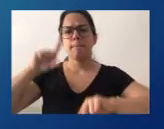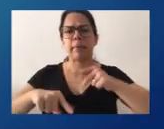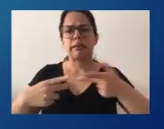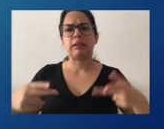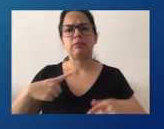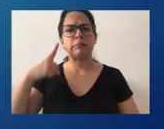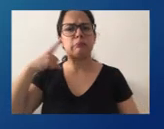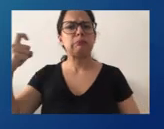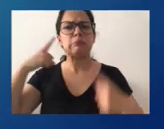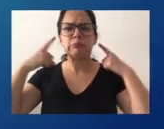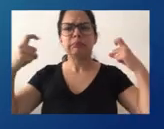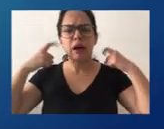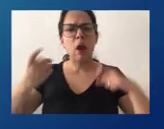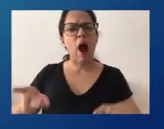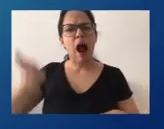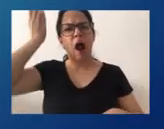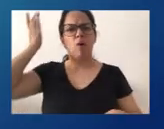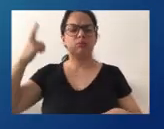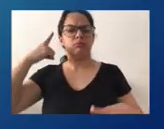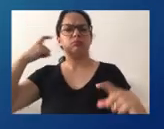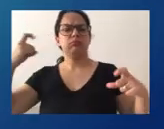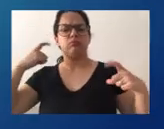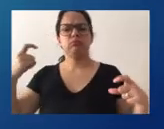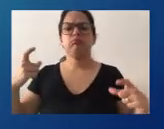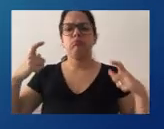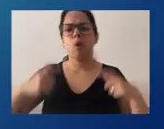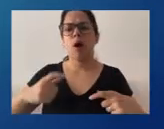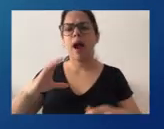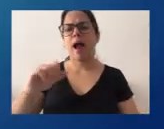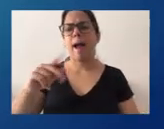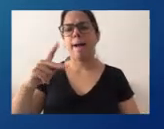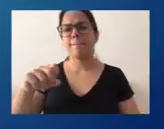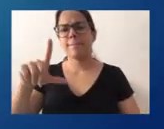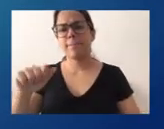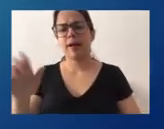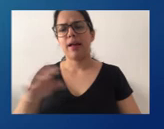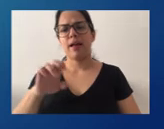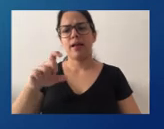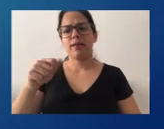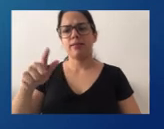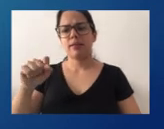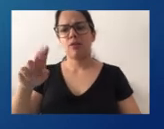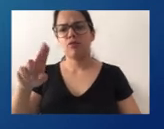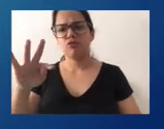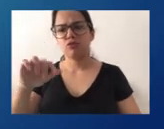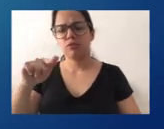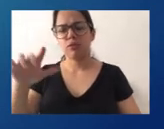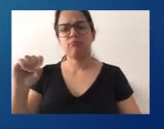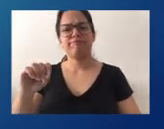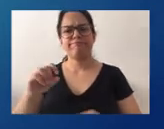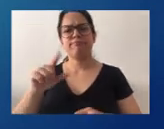centrífugas, que geram muito ruídos, as capelas de exaustão, capela de fluxo laminar, cada um desses aparelhos, né, tem